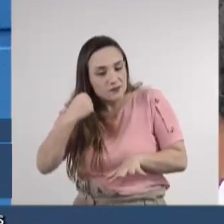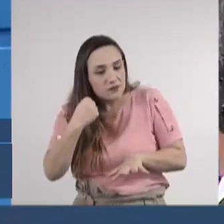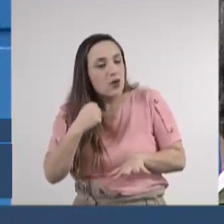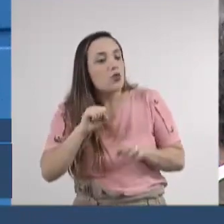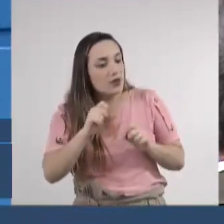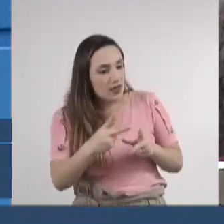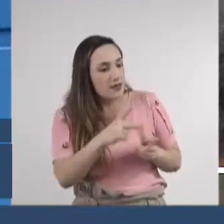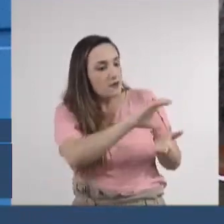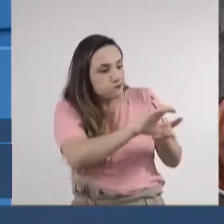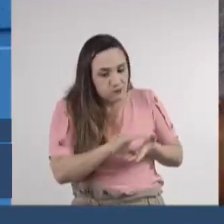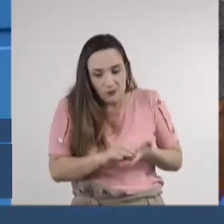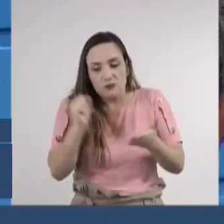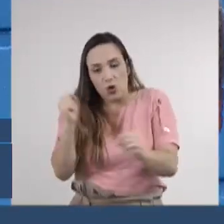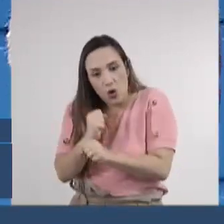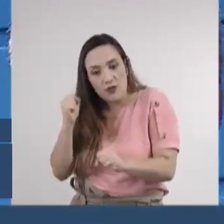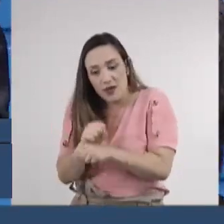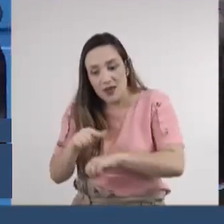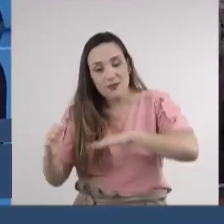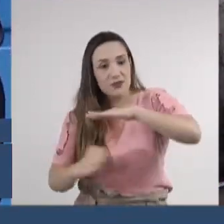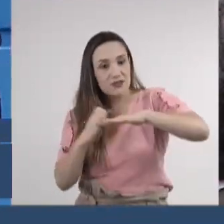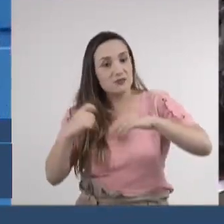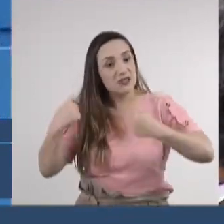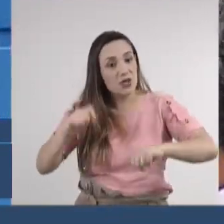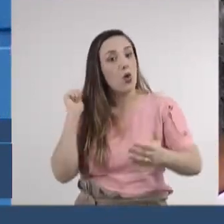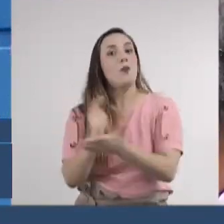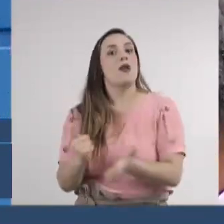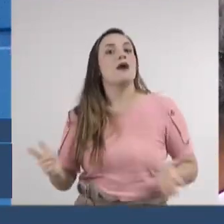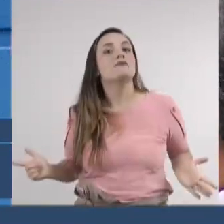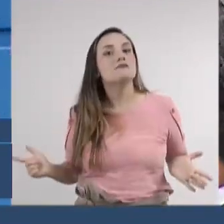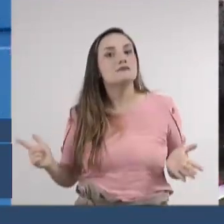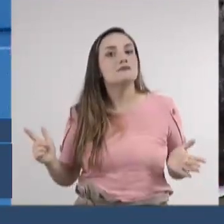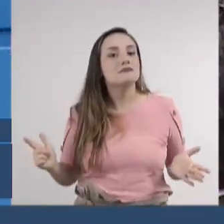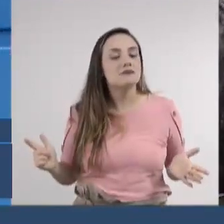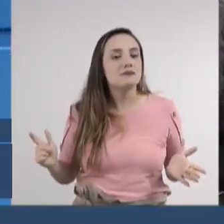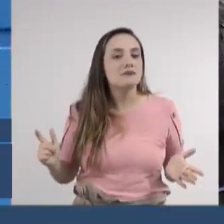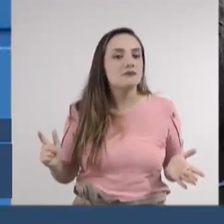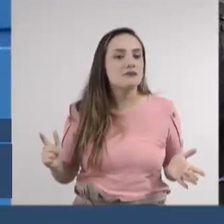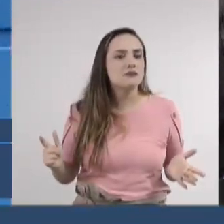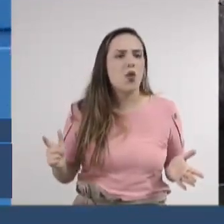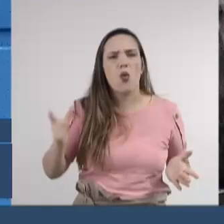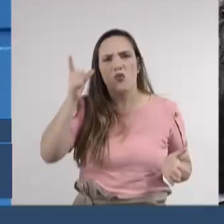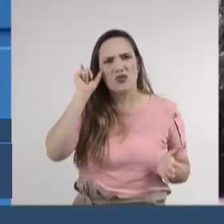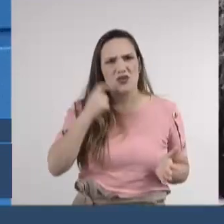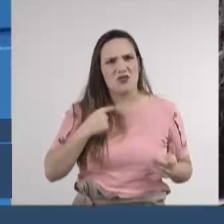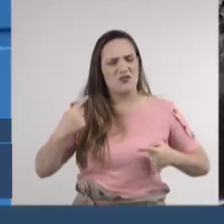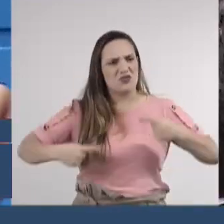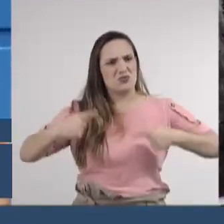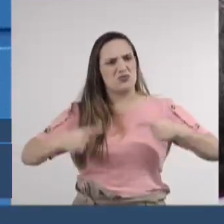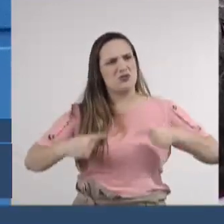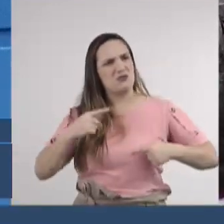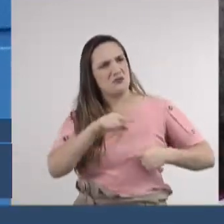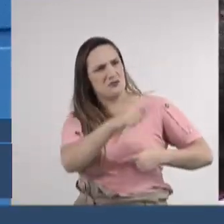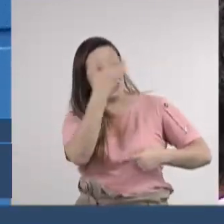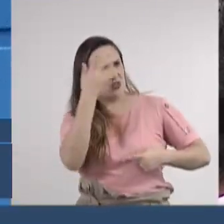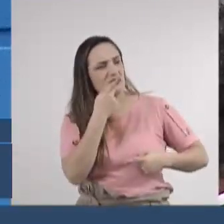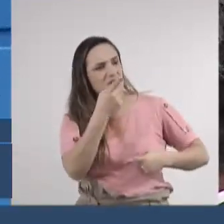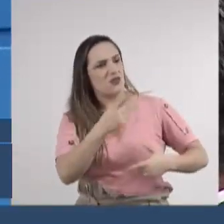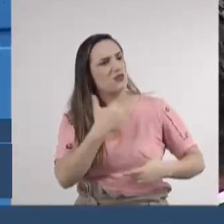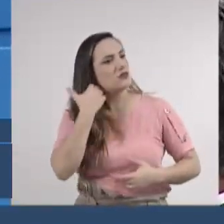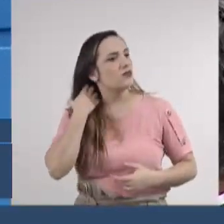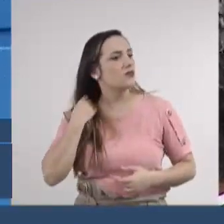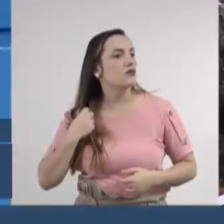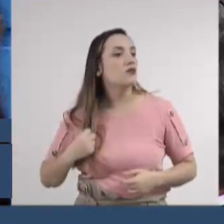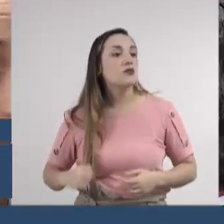o investimento, e uma empresa tem que comprar isso. Ontem eu vi muita discussão, por exemplo, não estava